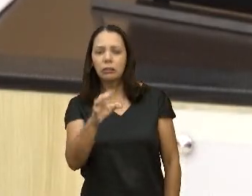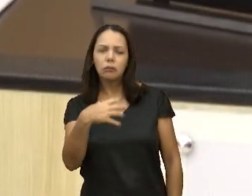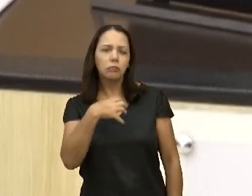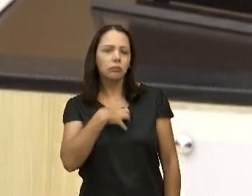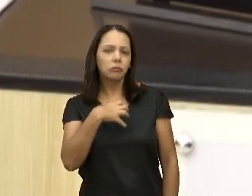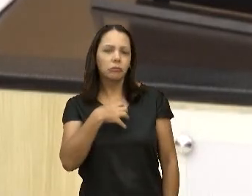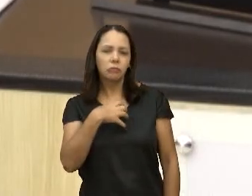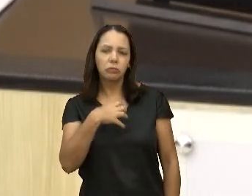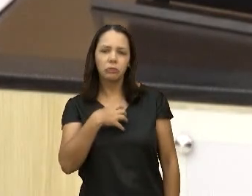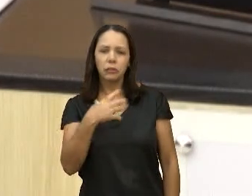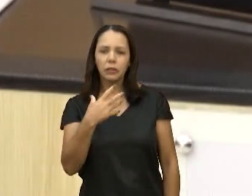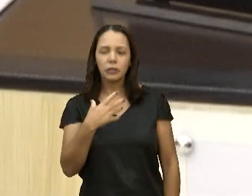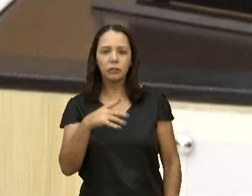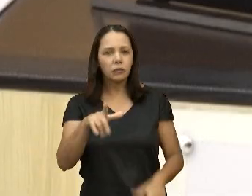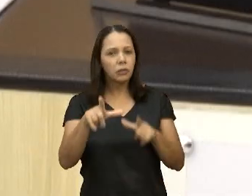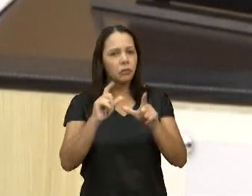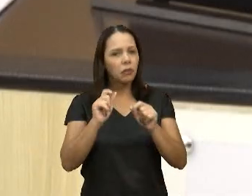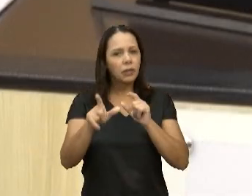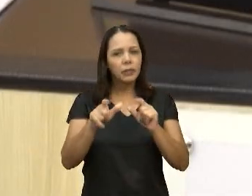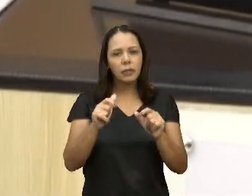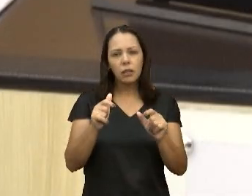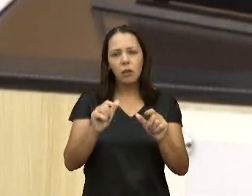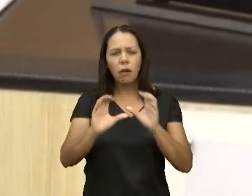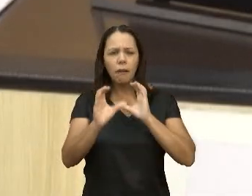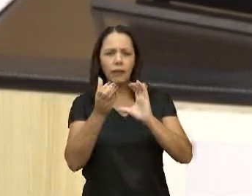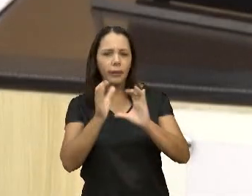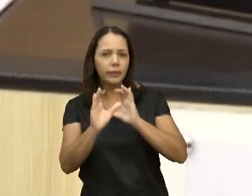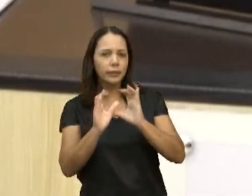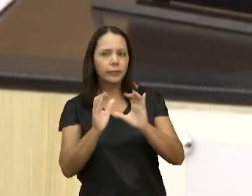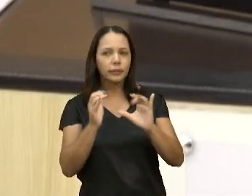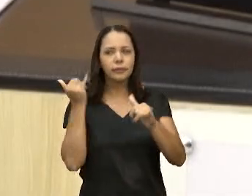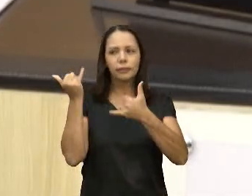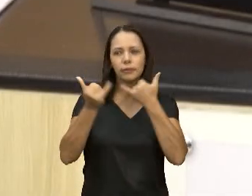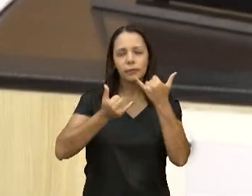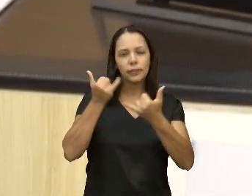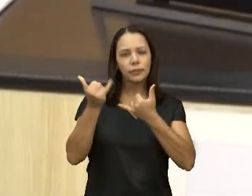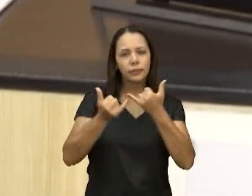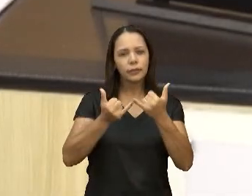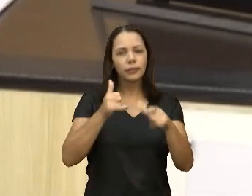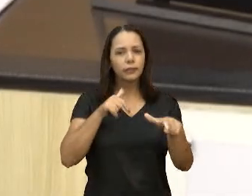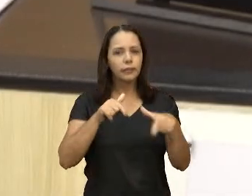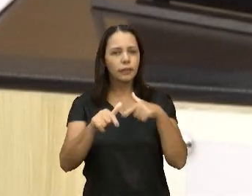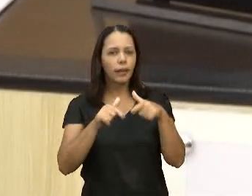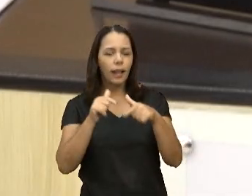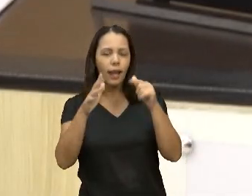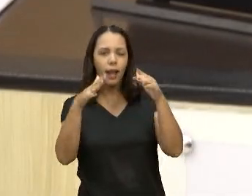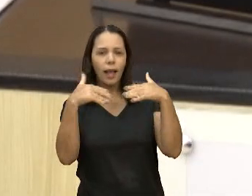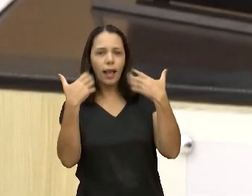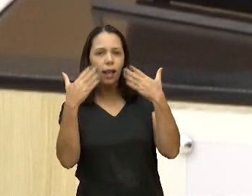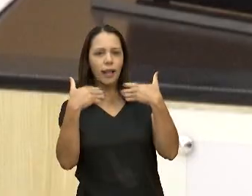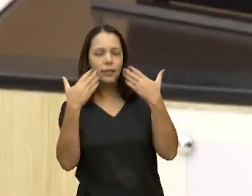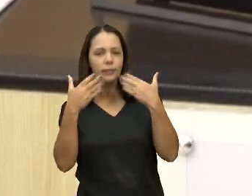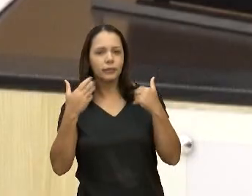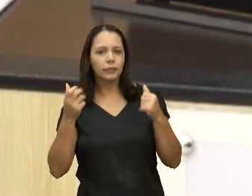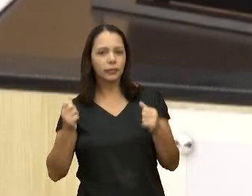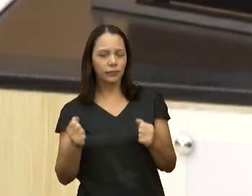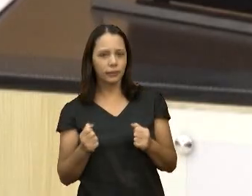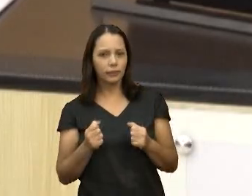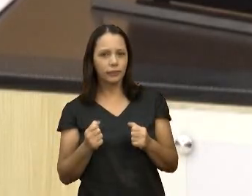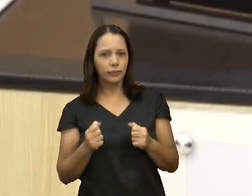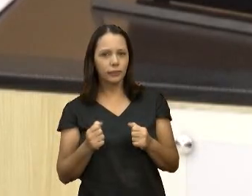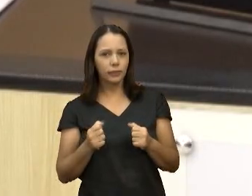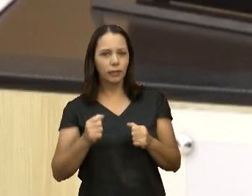segmento, cantando, brincando, alegrando, trabalhando, fazendo a